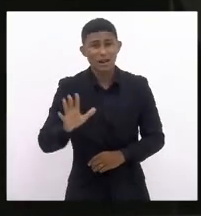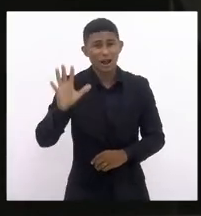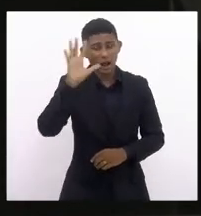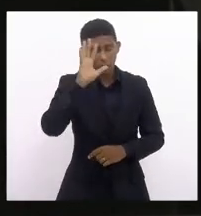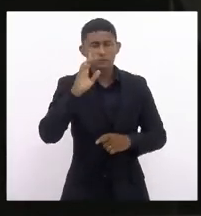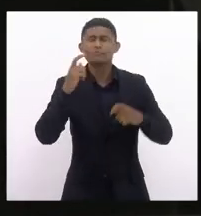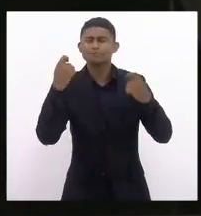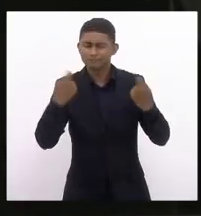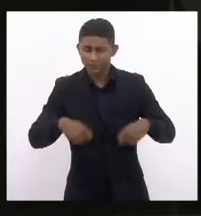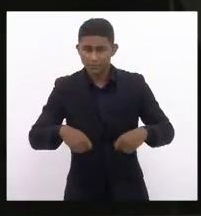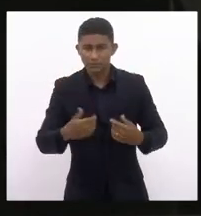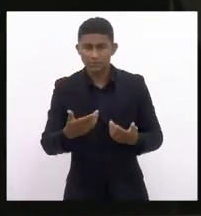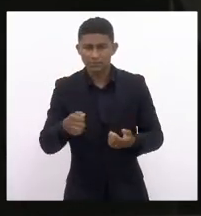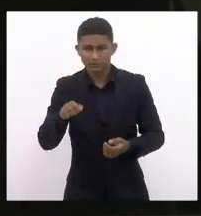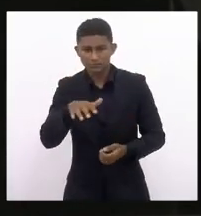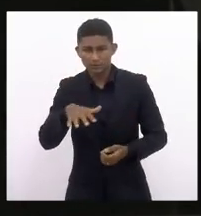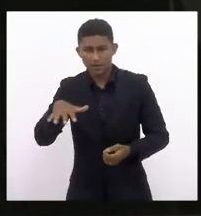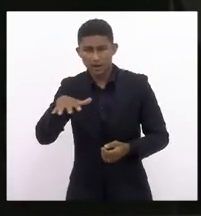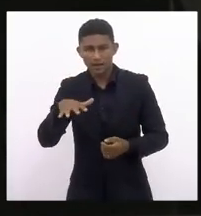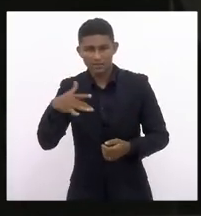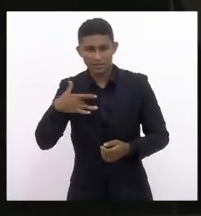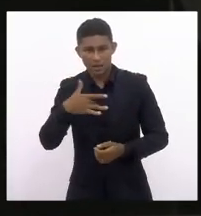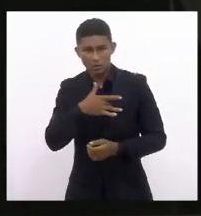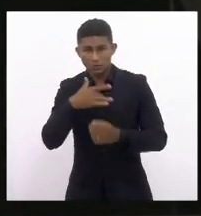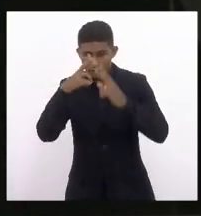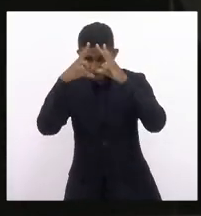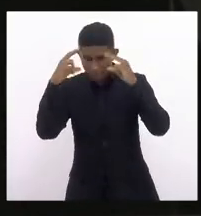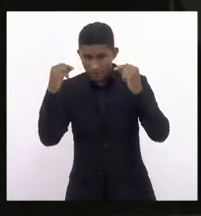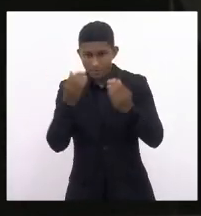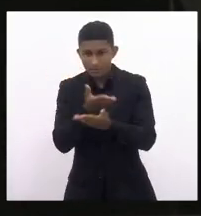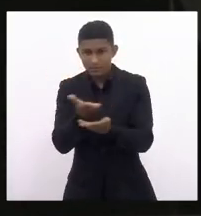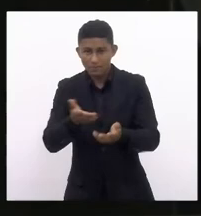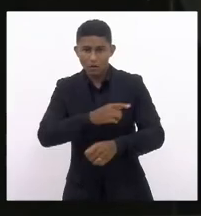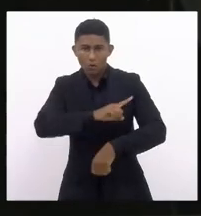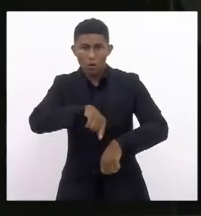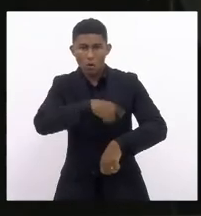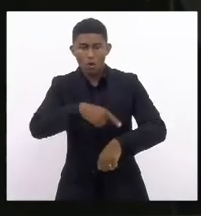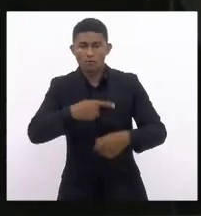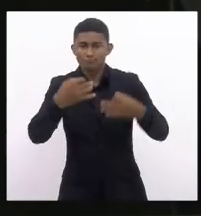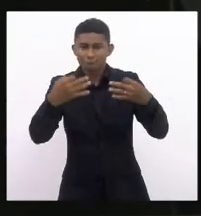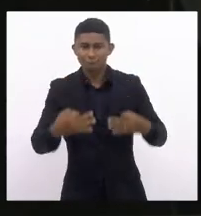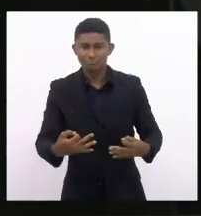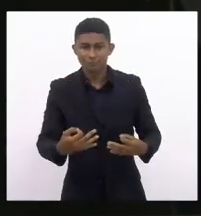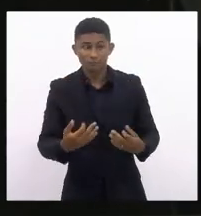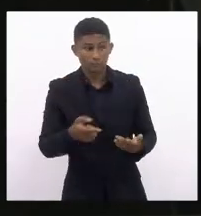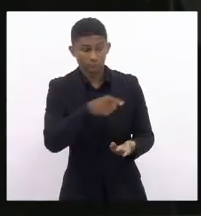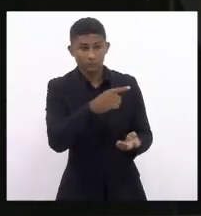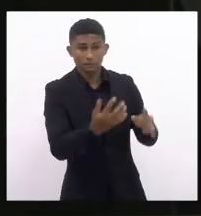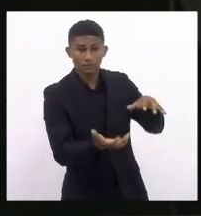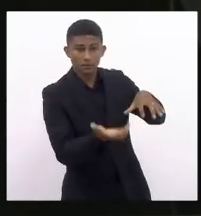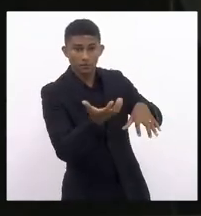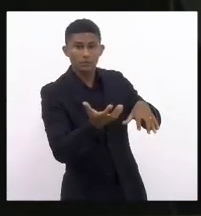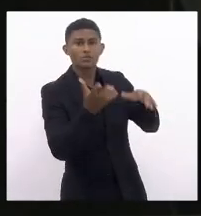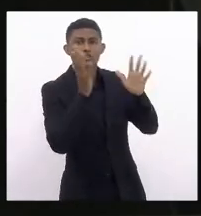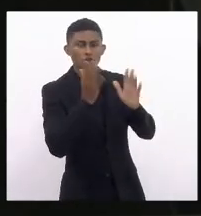da enfermagem. Portanto, foi instituído em Brasília um grupo de trabalho